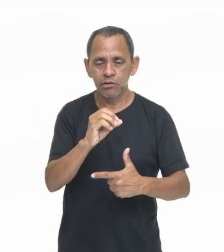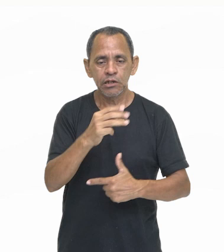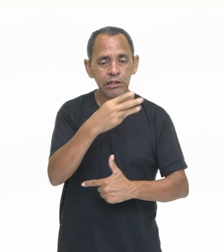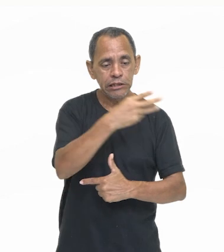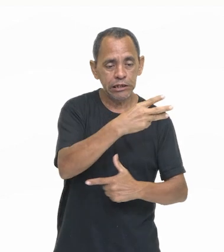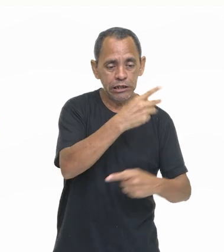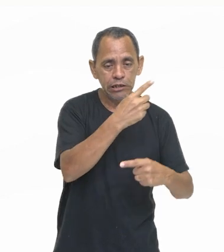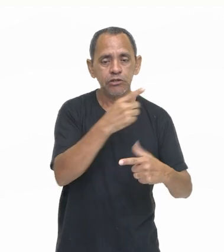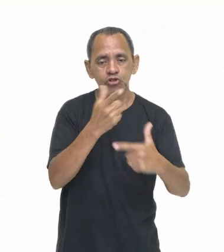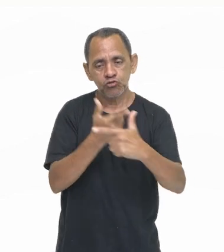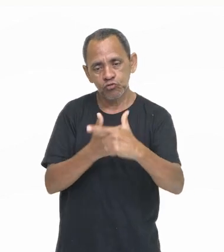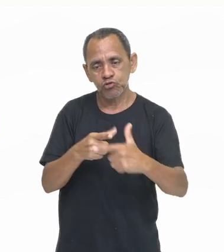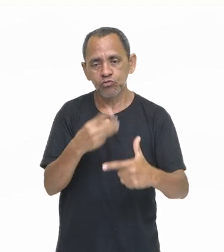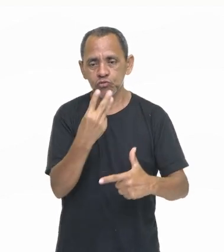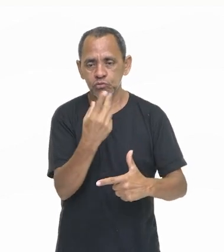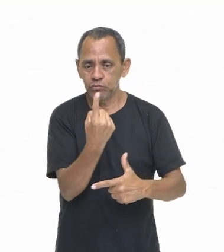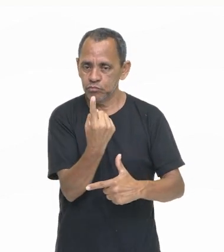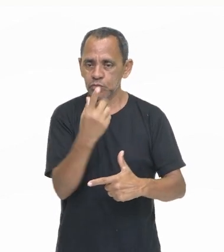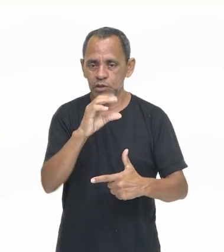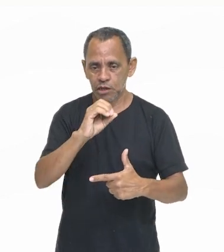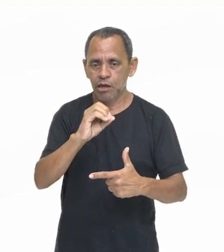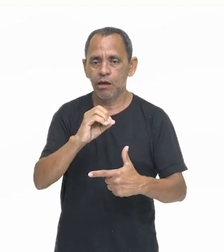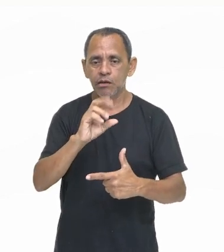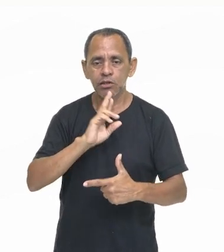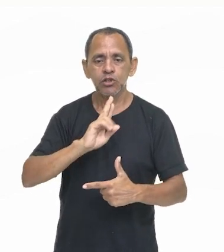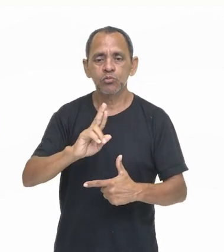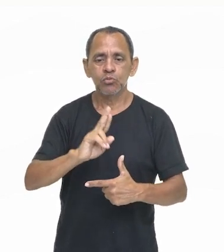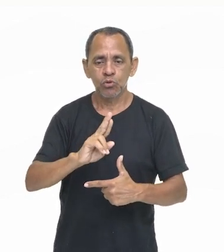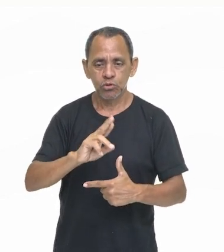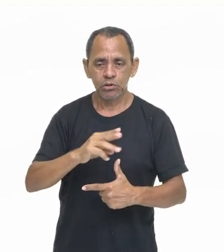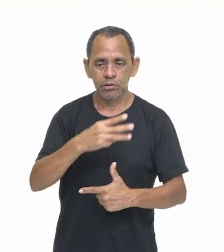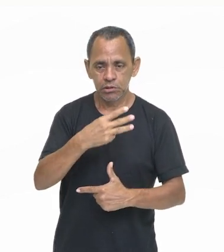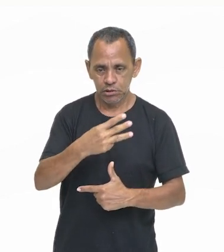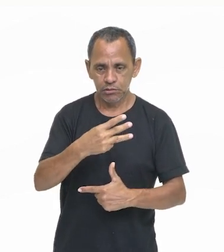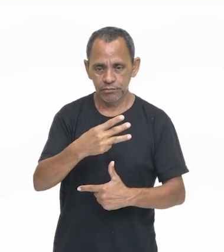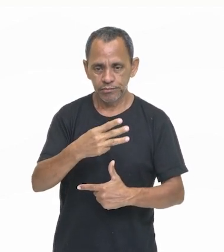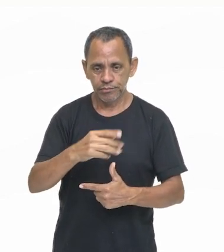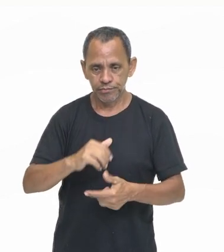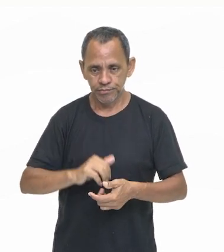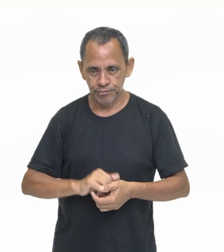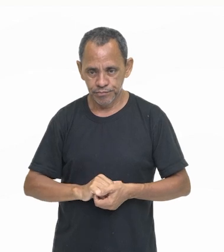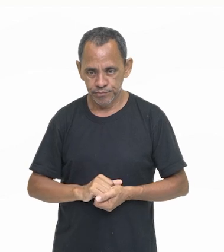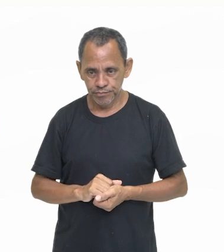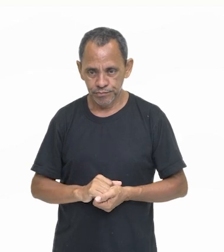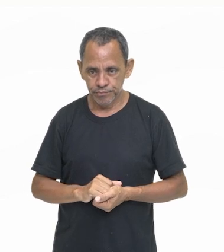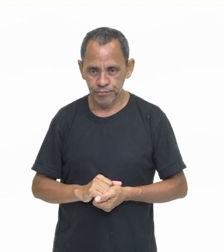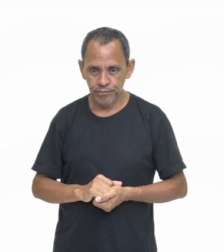pessoal, a resposta é 0,3. Vamos melhorar essa 0,1.